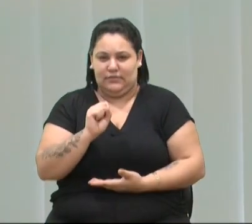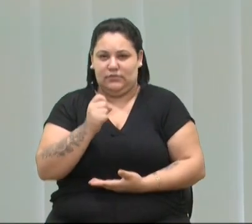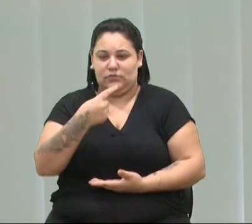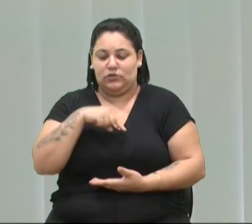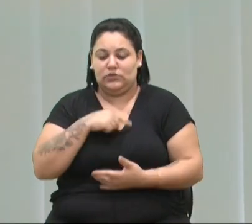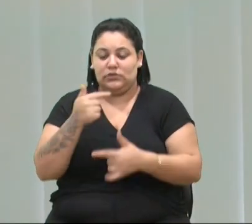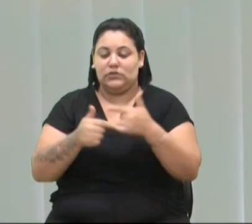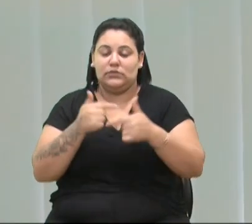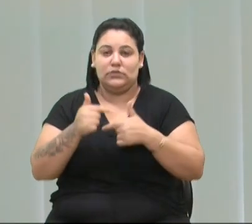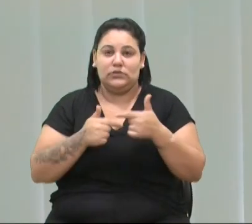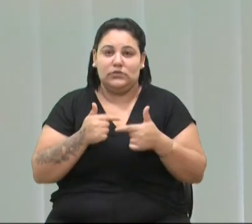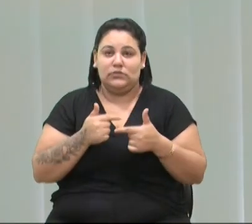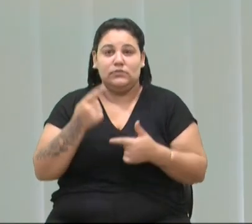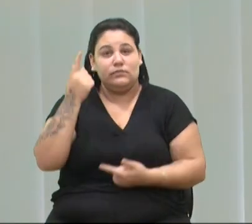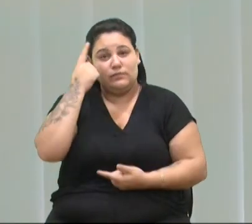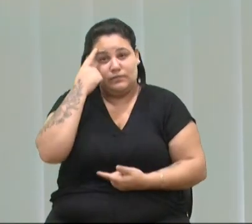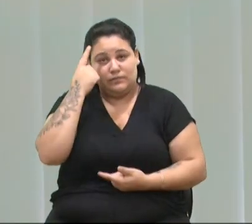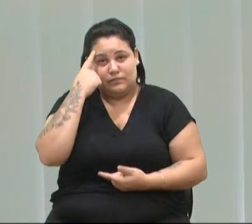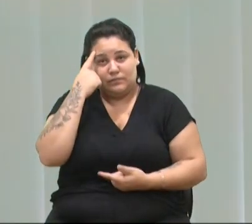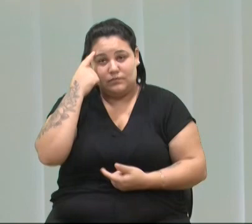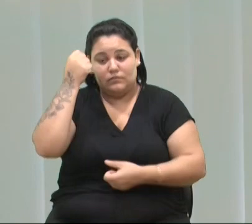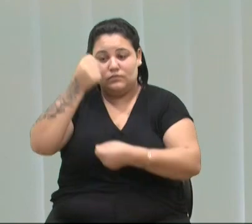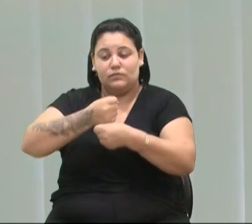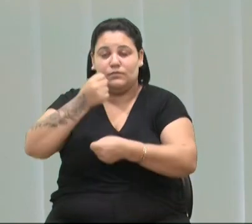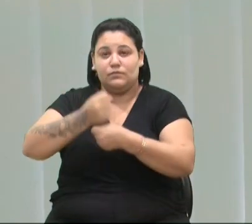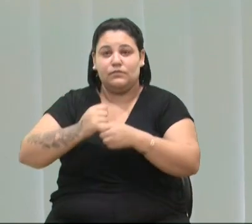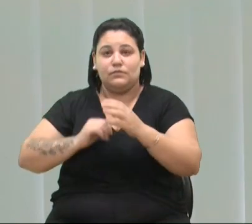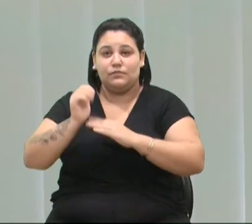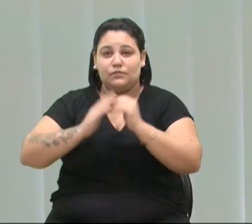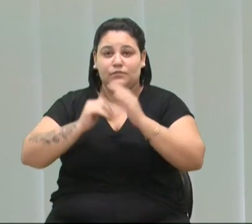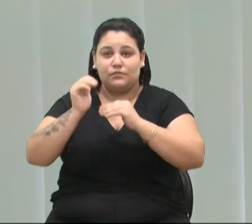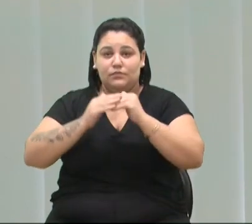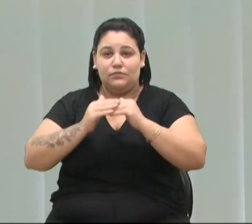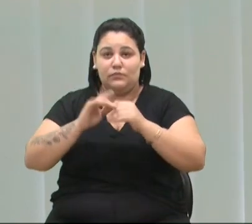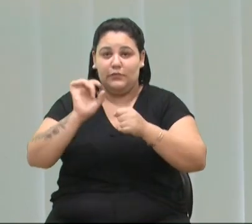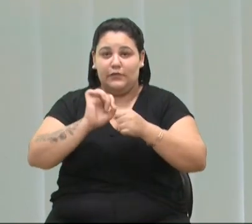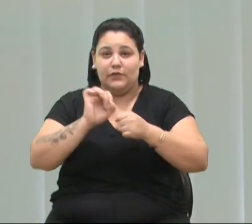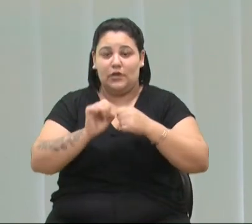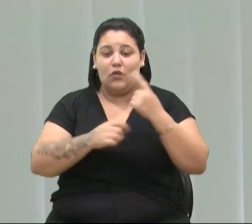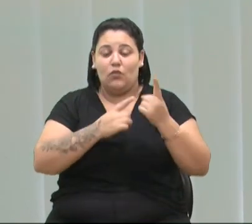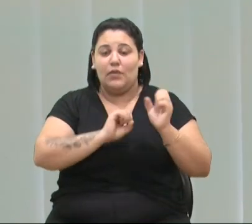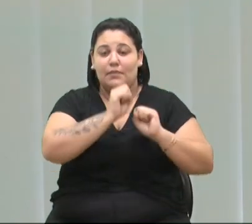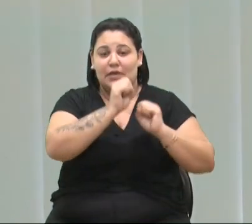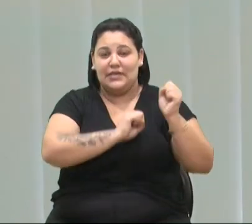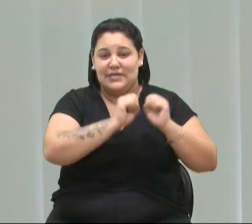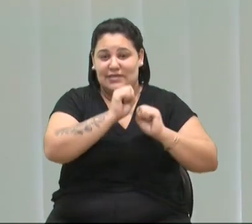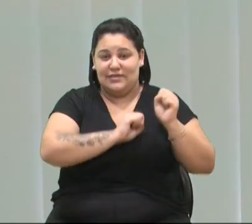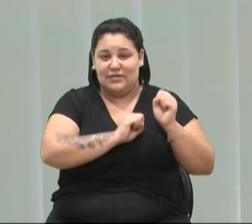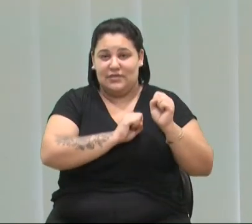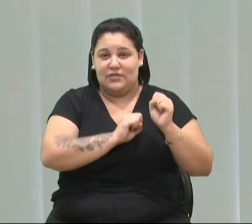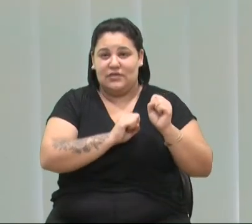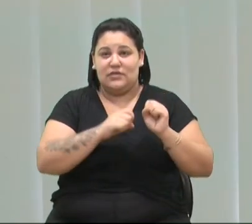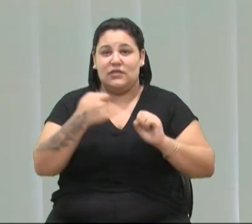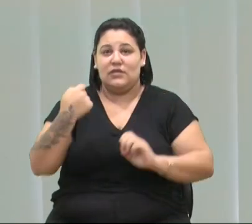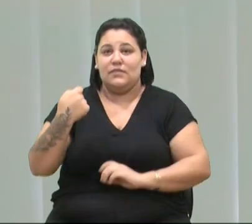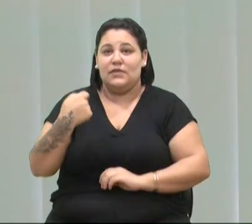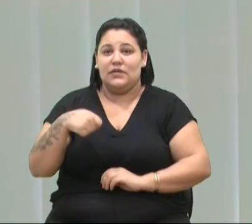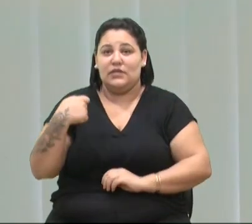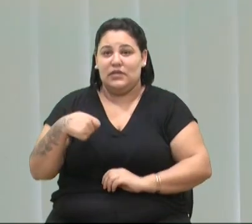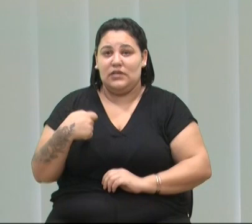a possibilidade da construção ser realizada por alguma empresa que